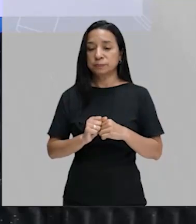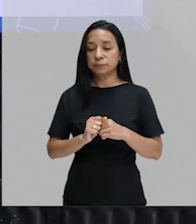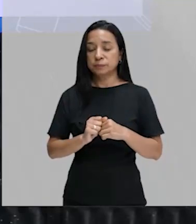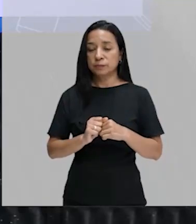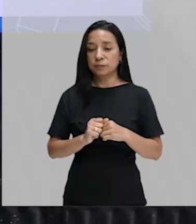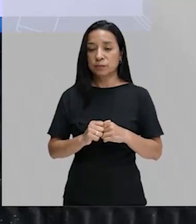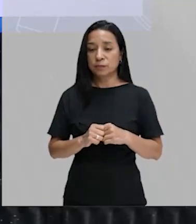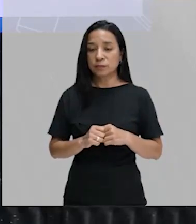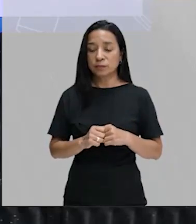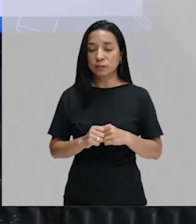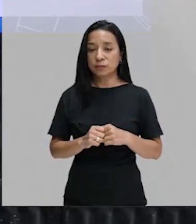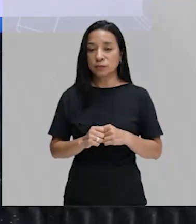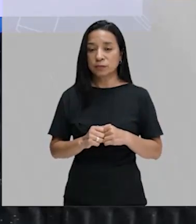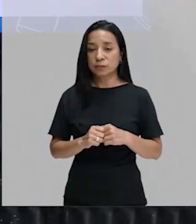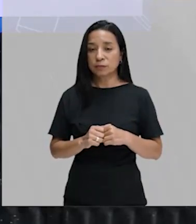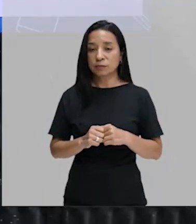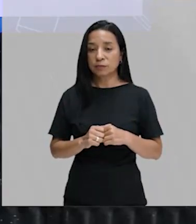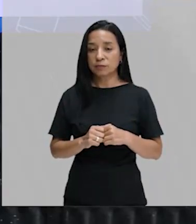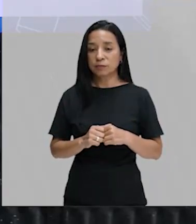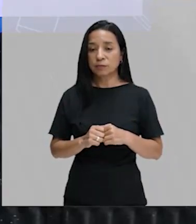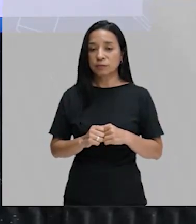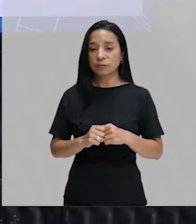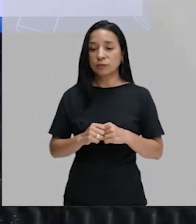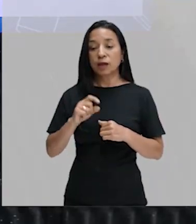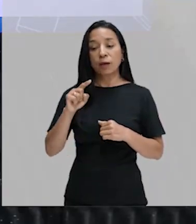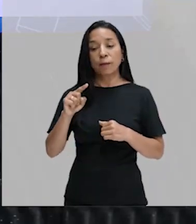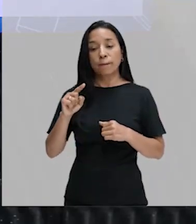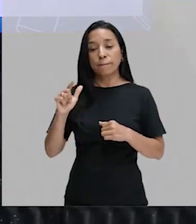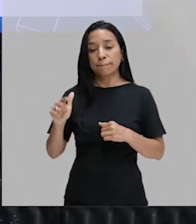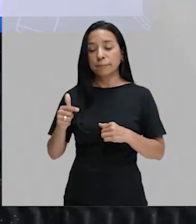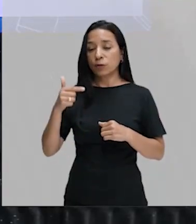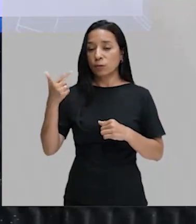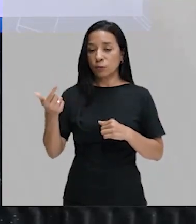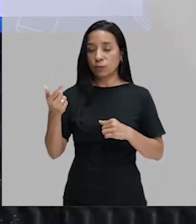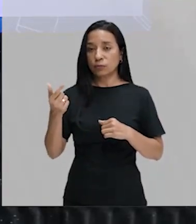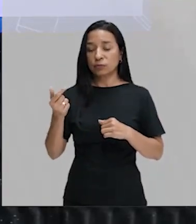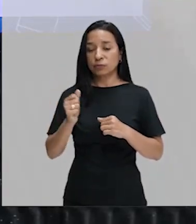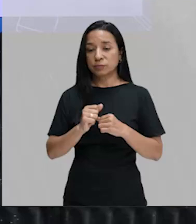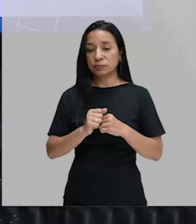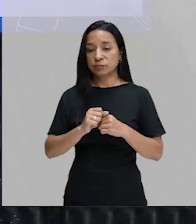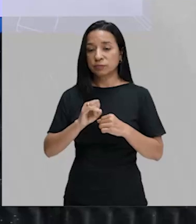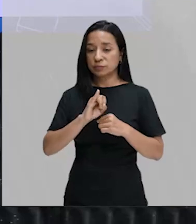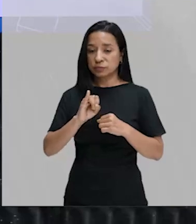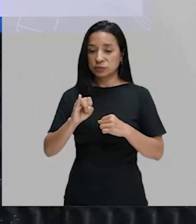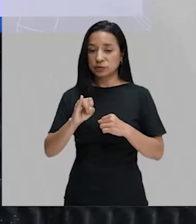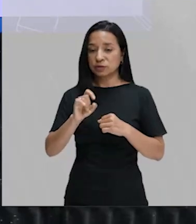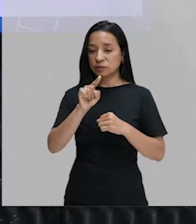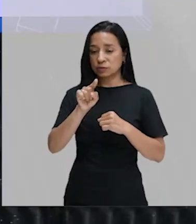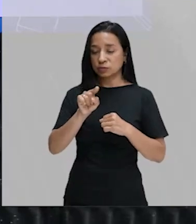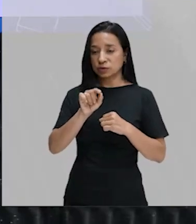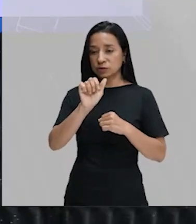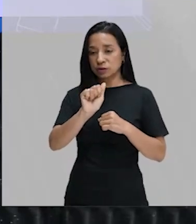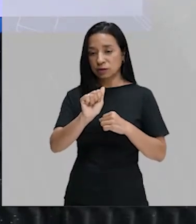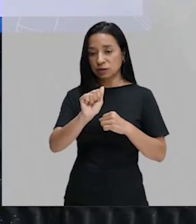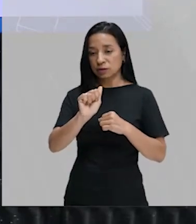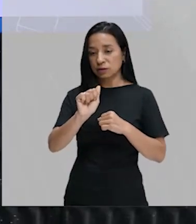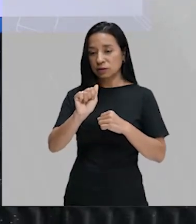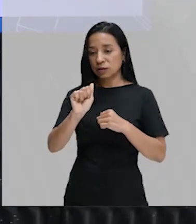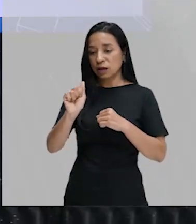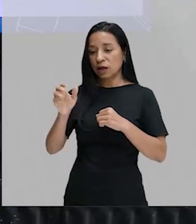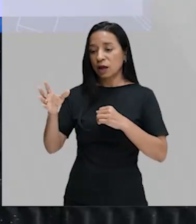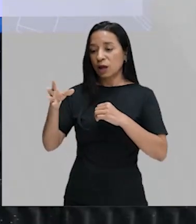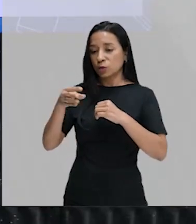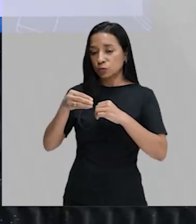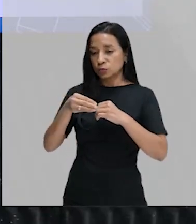bom? Próxima possibilidade de cruzamento é se eu pegar esse ZA e juntar com o W,